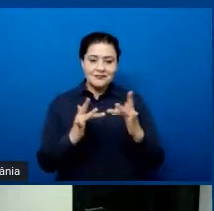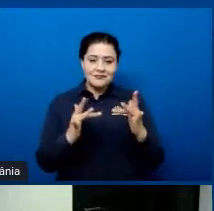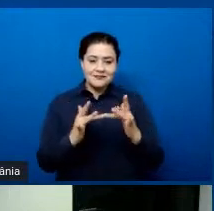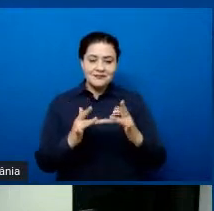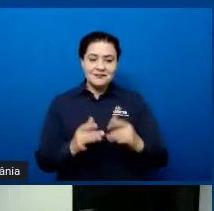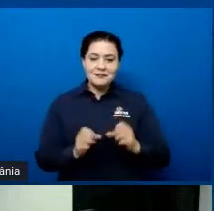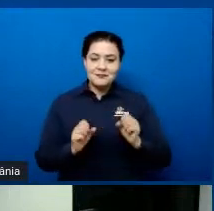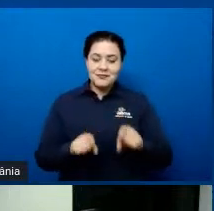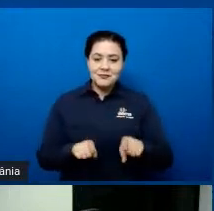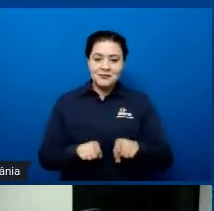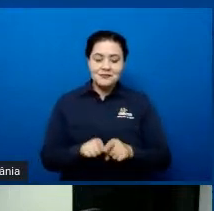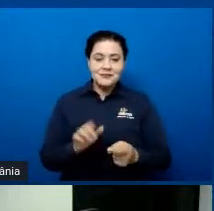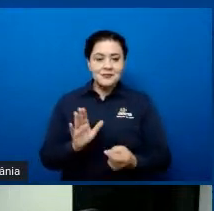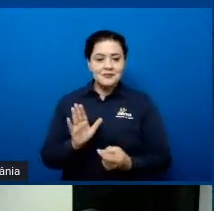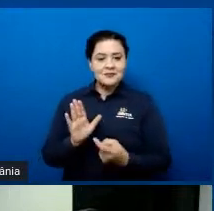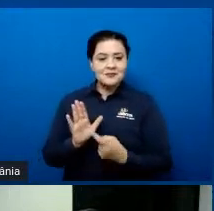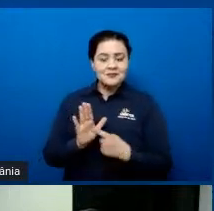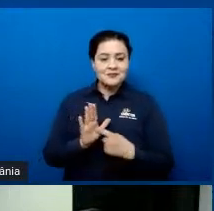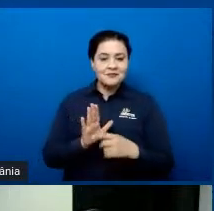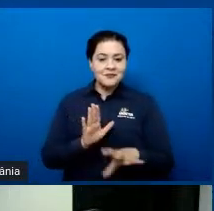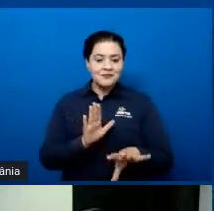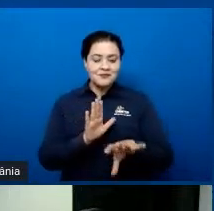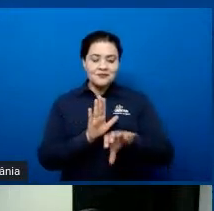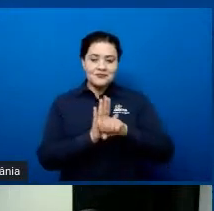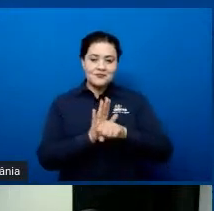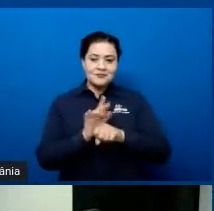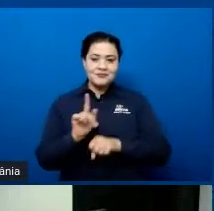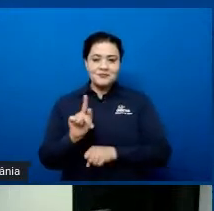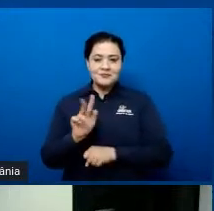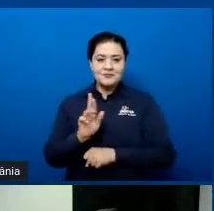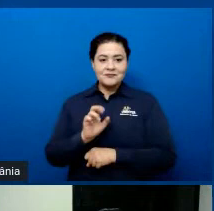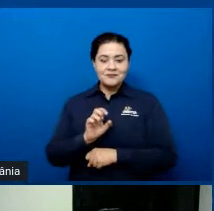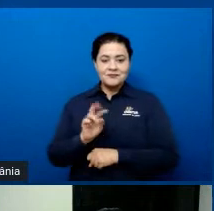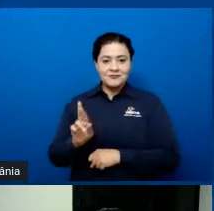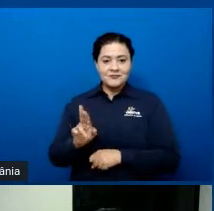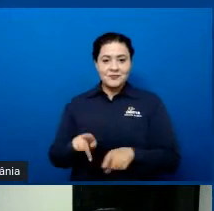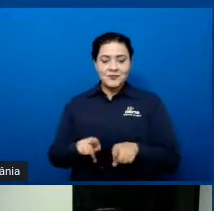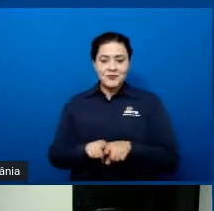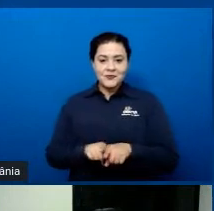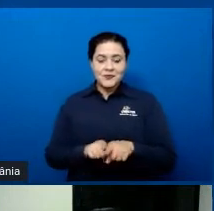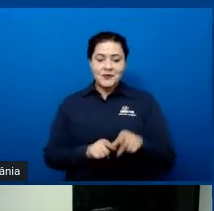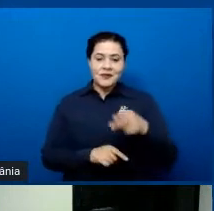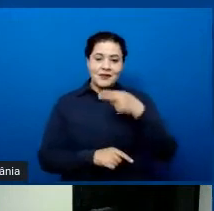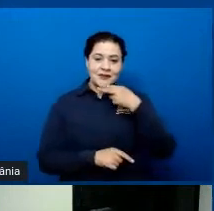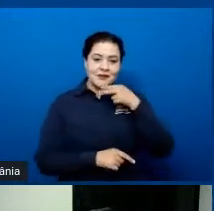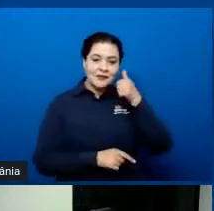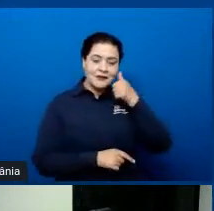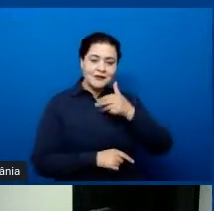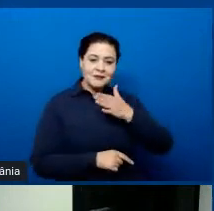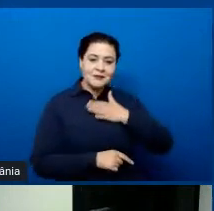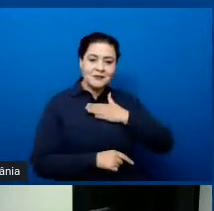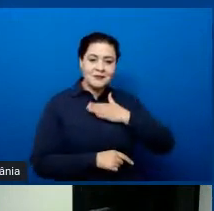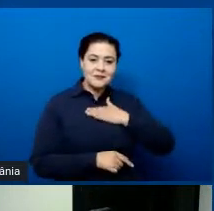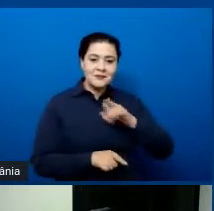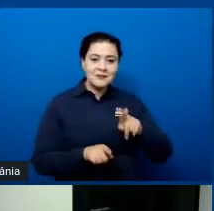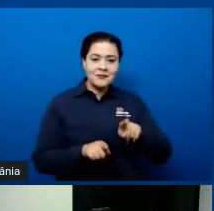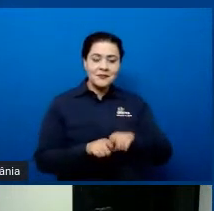Então você pode só clicar ali e gravar. Então é a minha netinha ali e o cachorro é virtual. Né?